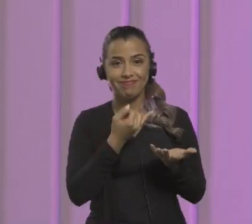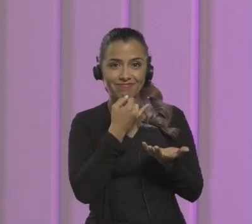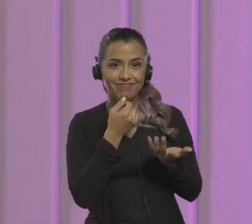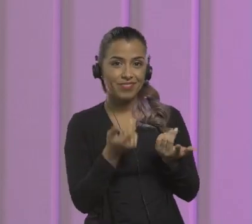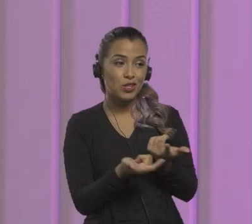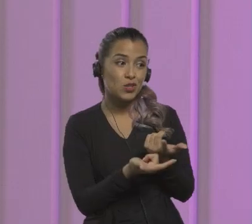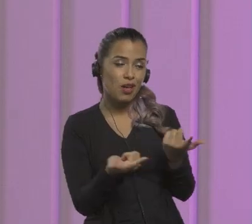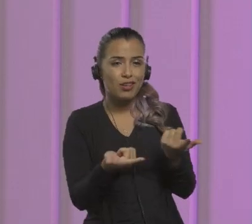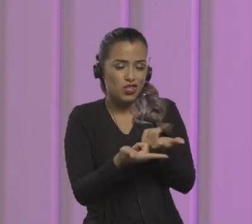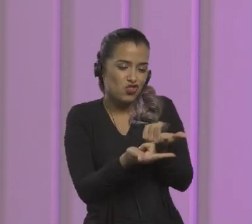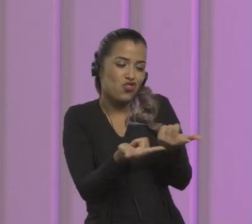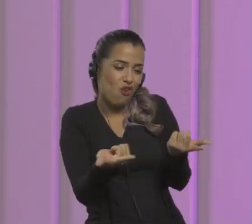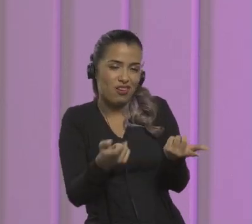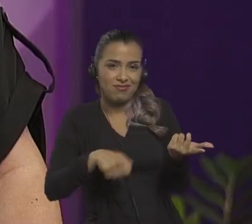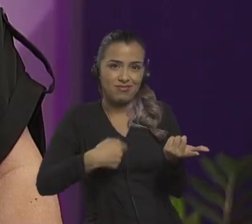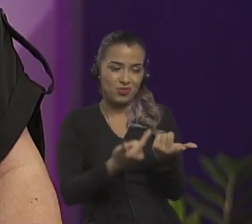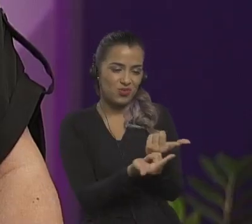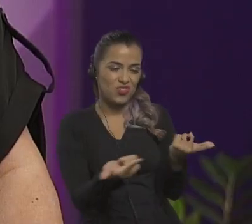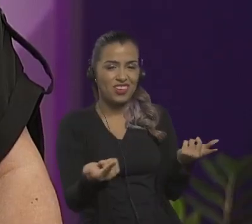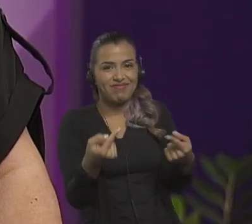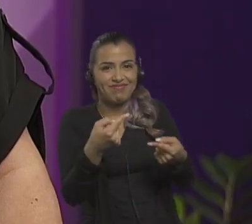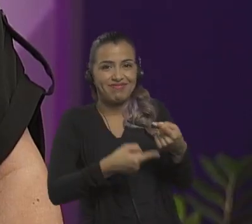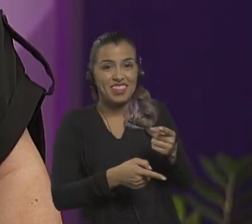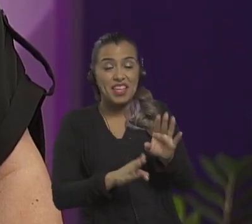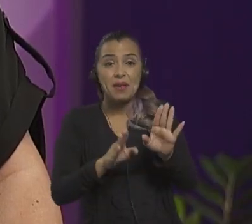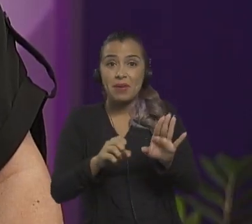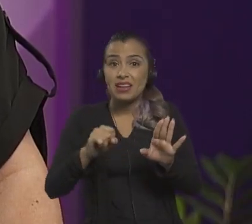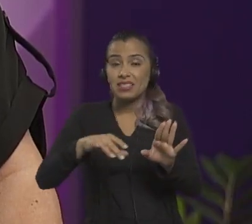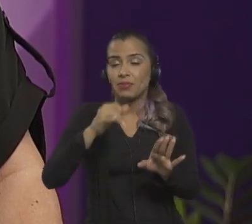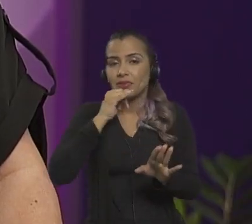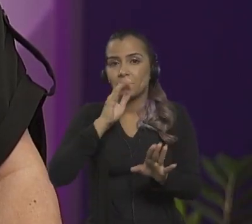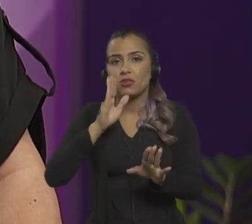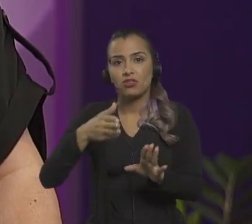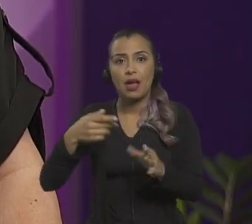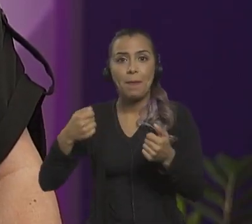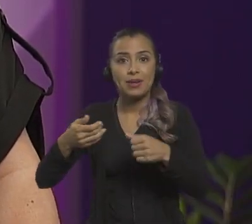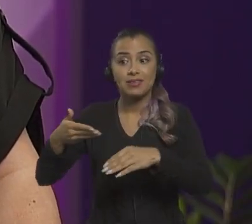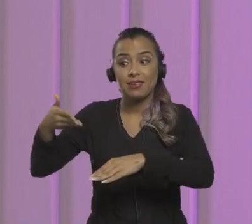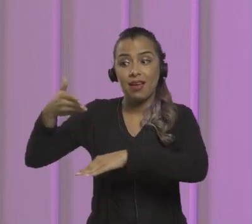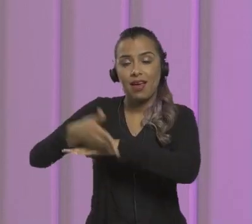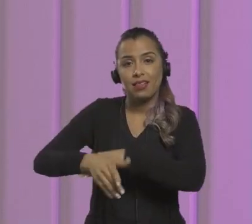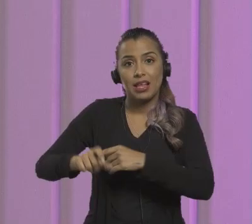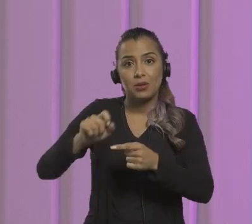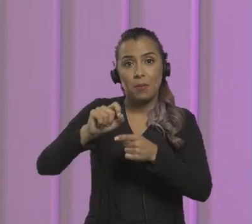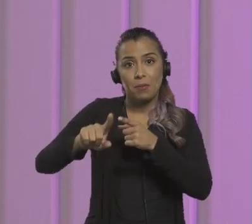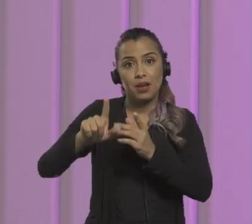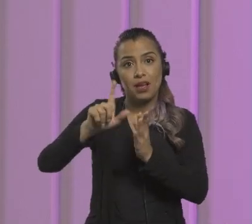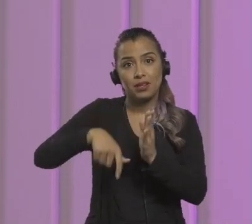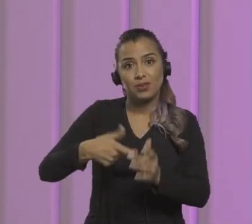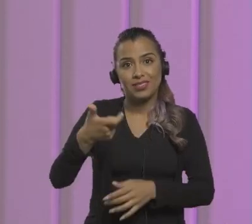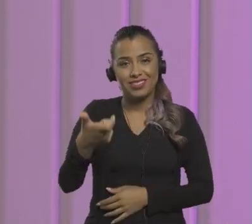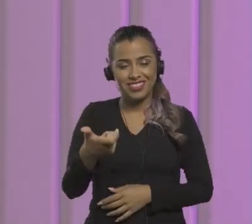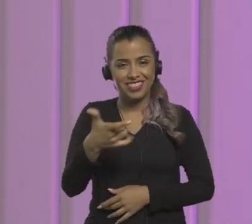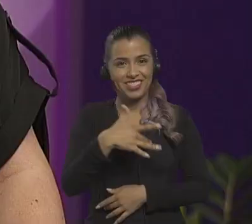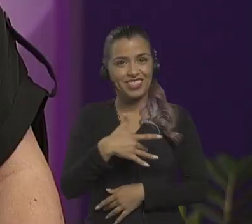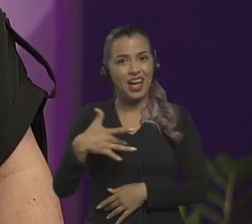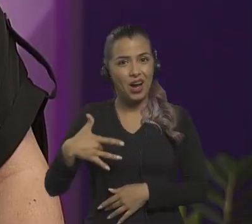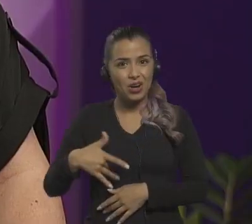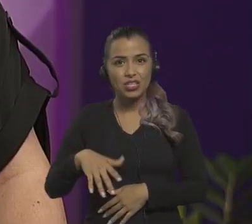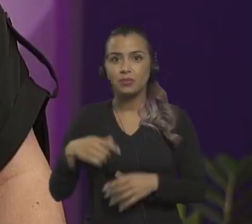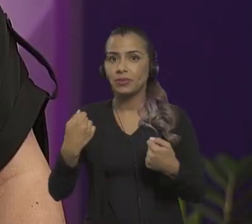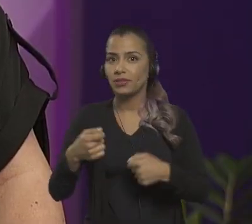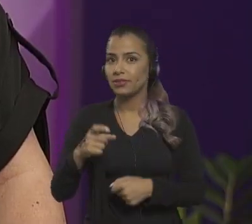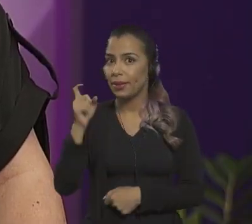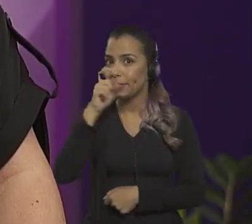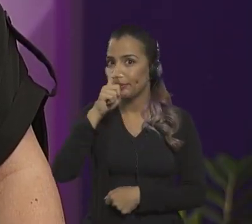é o mínimo, né? Mas para conseguir entrar em plano de saúde, eu já tive que mentir o meu peso. Ah, eu também. Puxa, já tive. Foi uma briga.